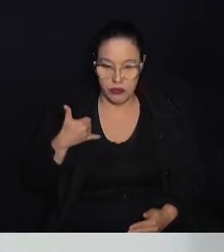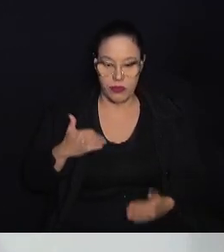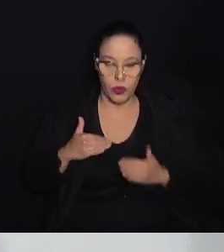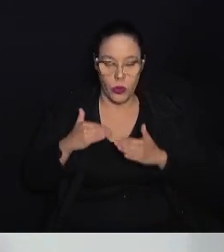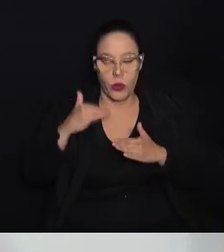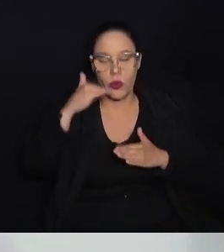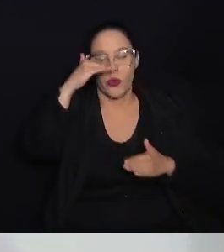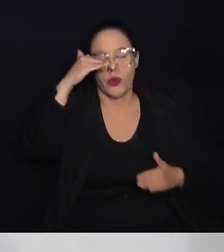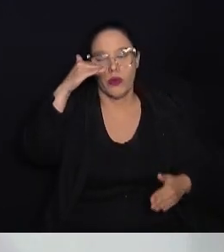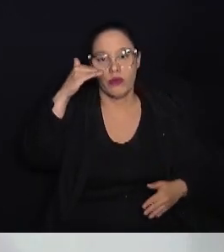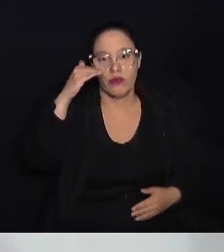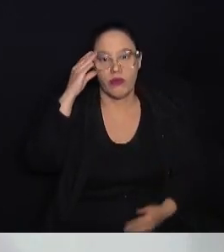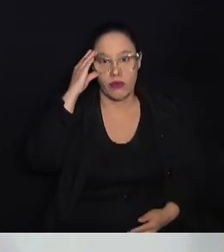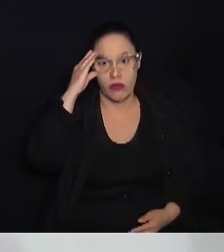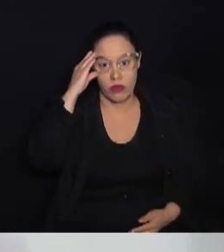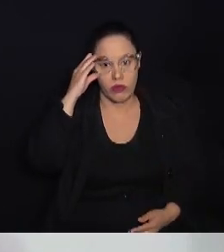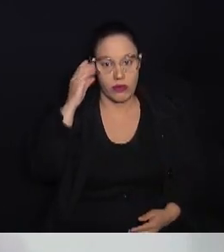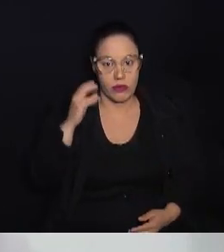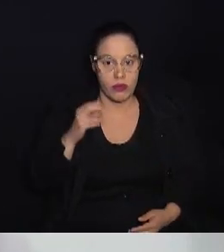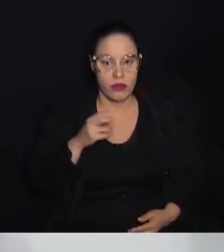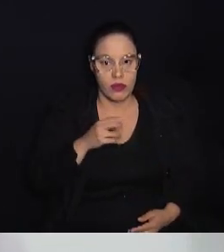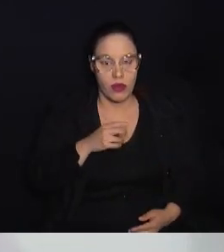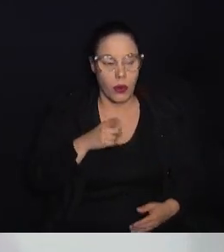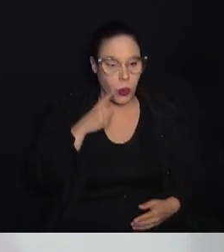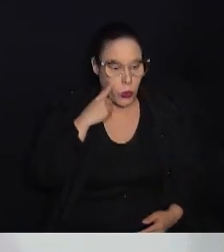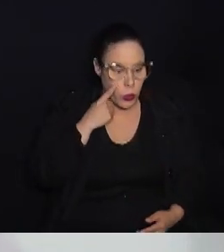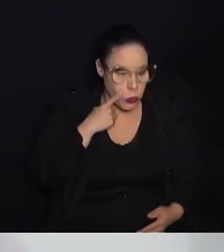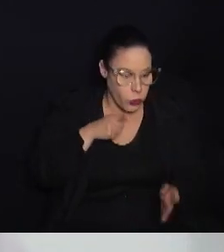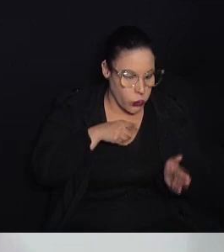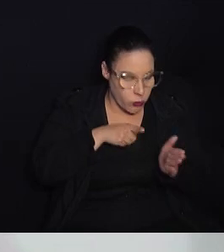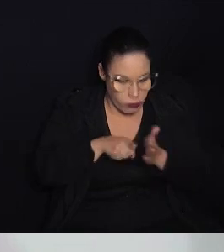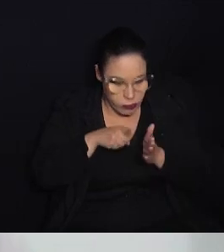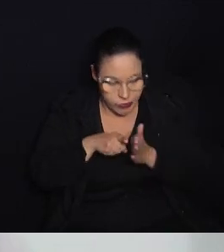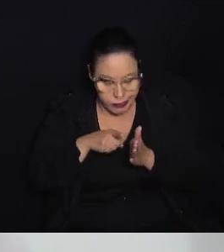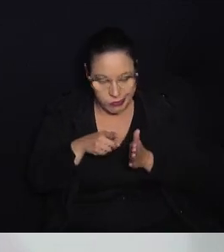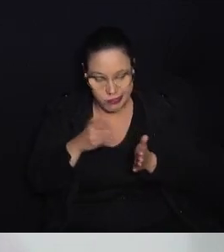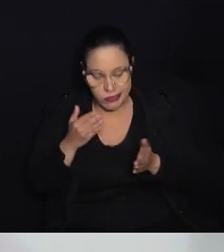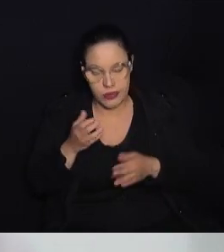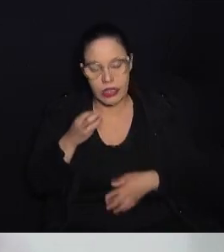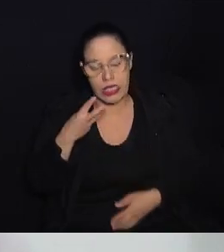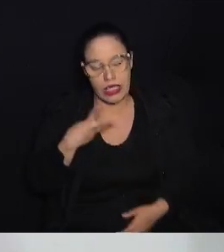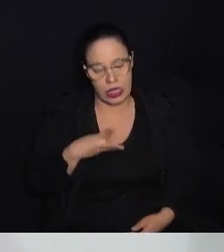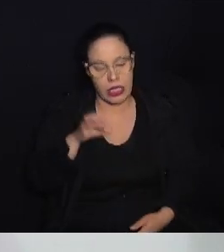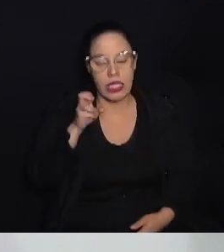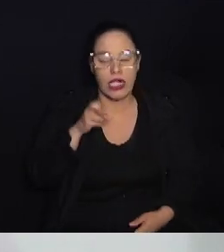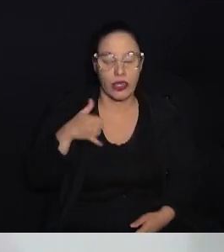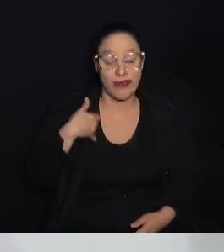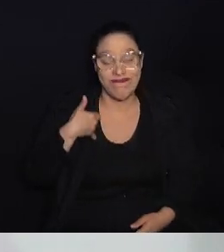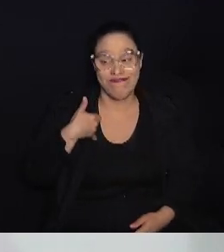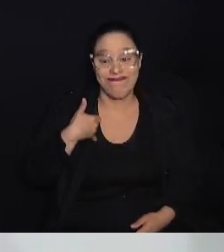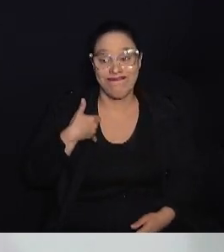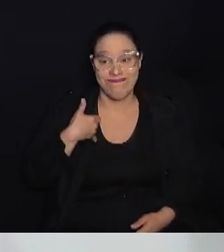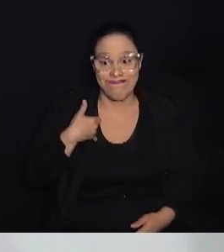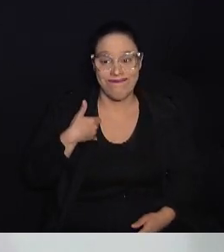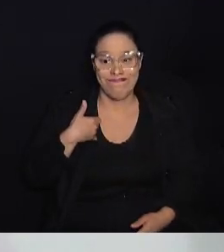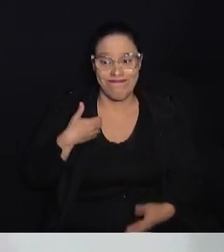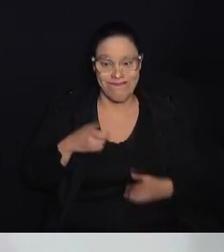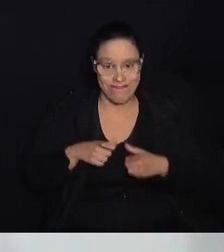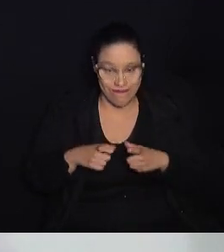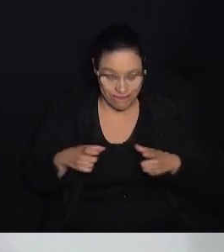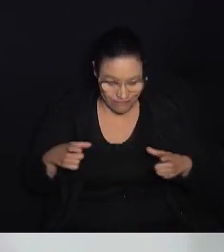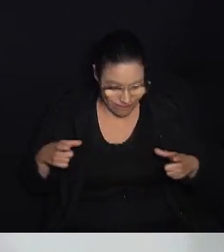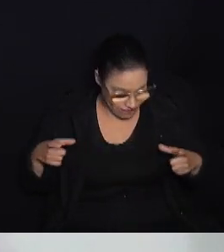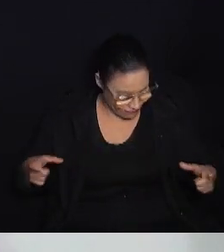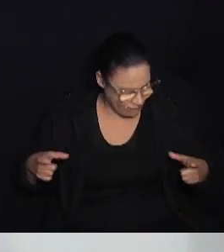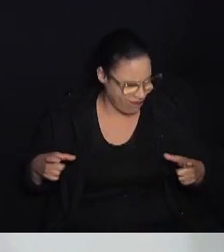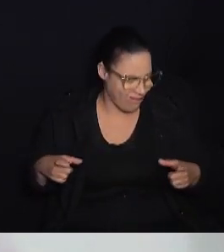aumenta muito a frequência de detecção de diabetes a partir dos 35 anos. E há um aumento do